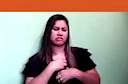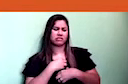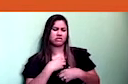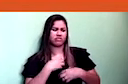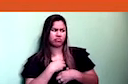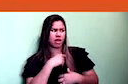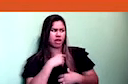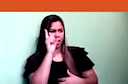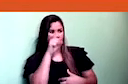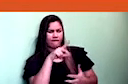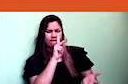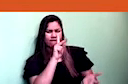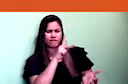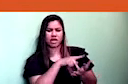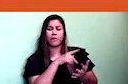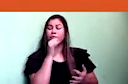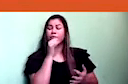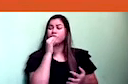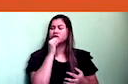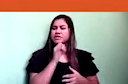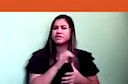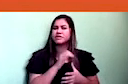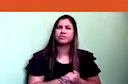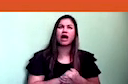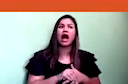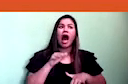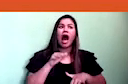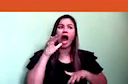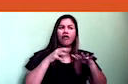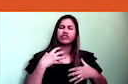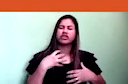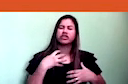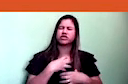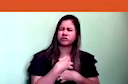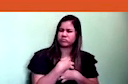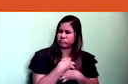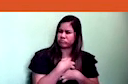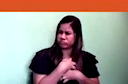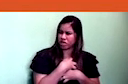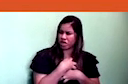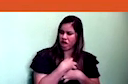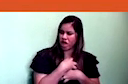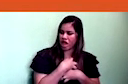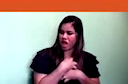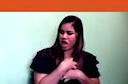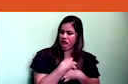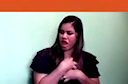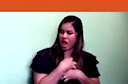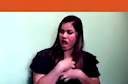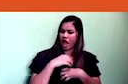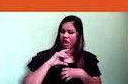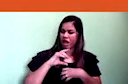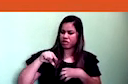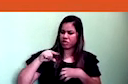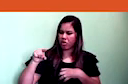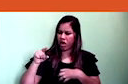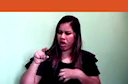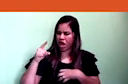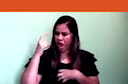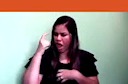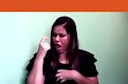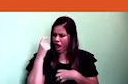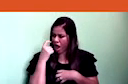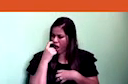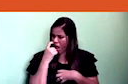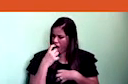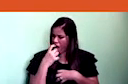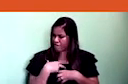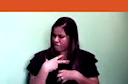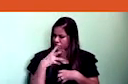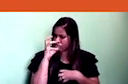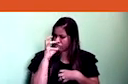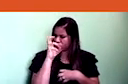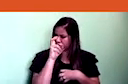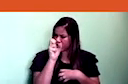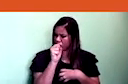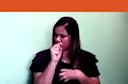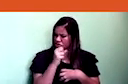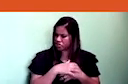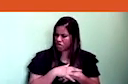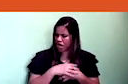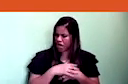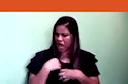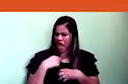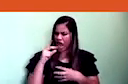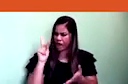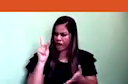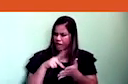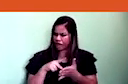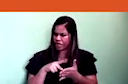Então, eu sinto algo muito forte e aquilo torna-se uma verdade de tamanha para mim que eu, de repente, não consigo lidar